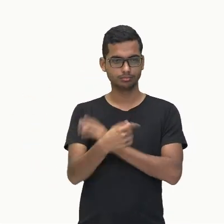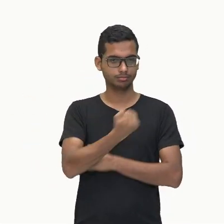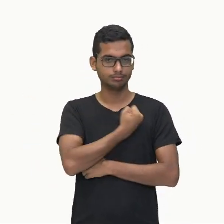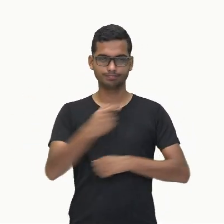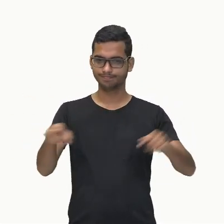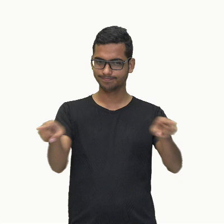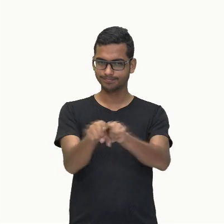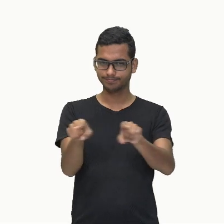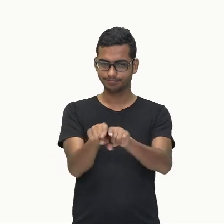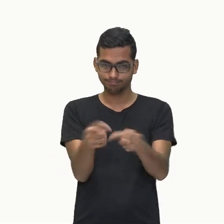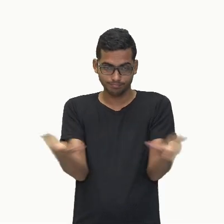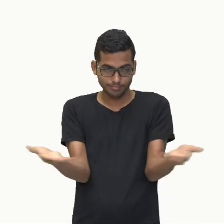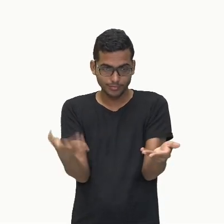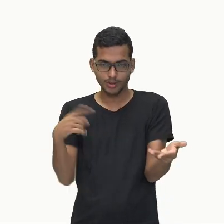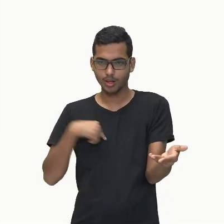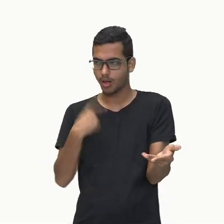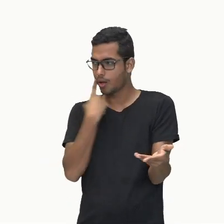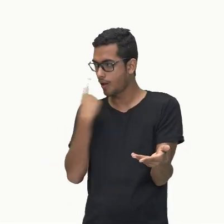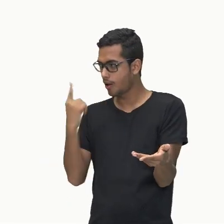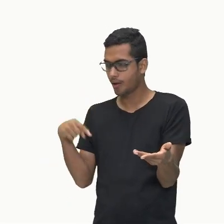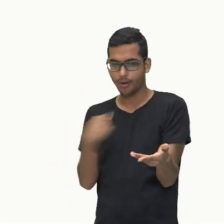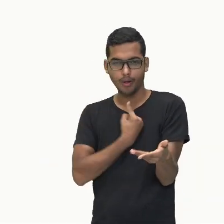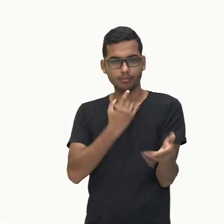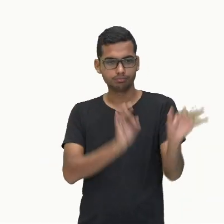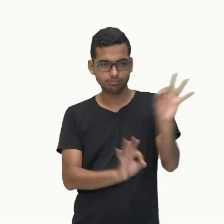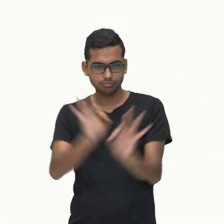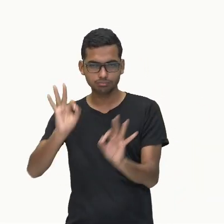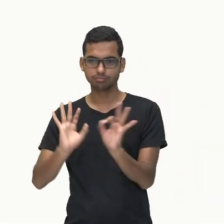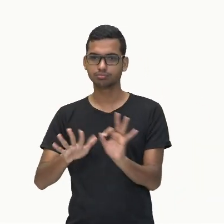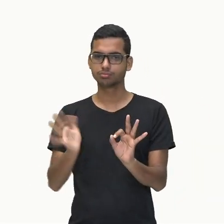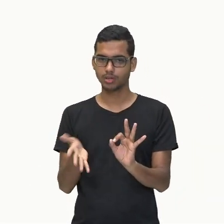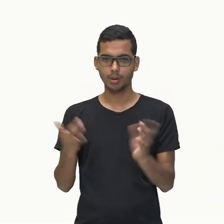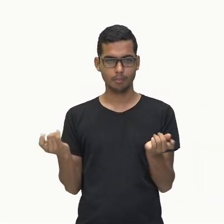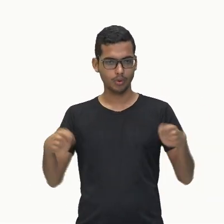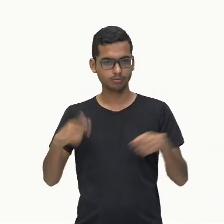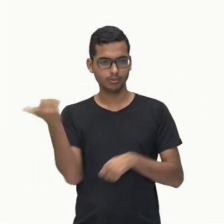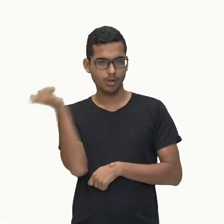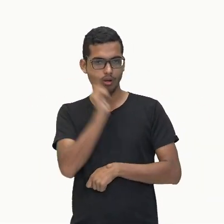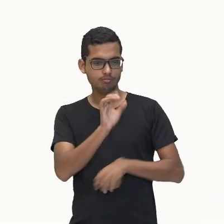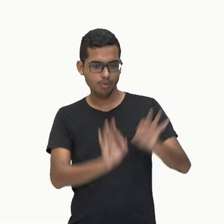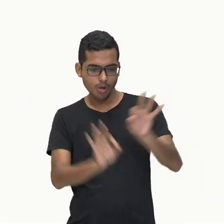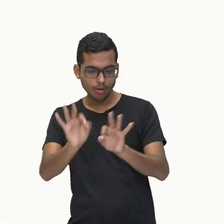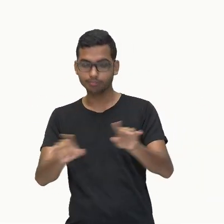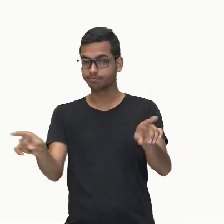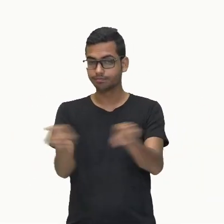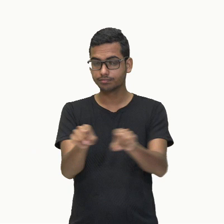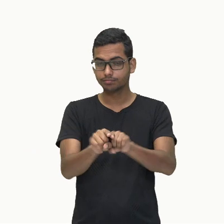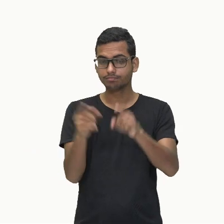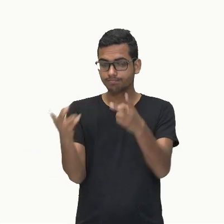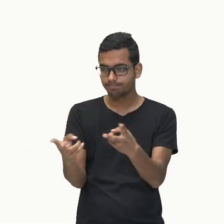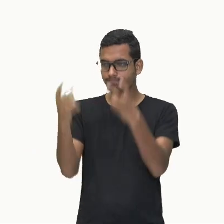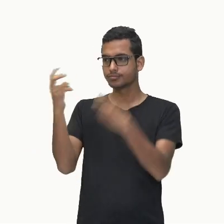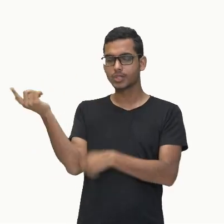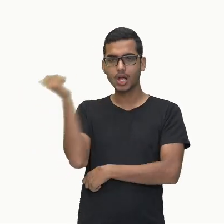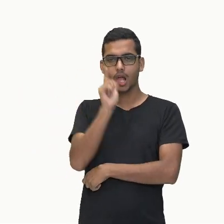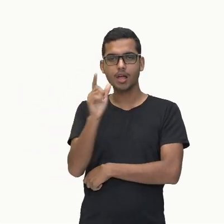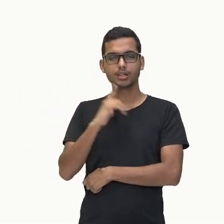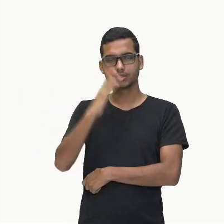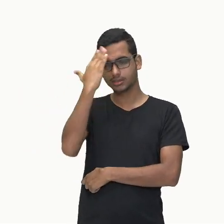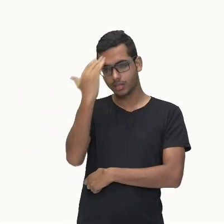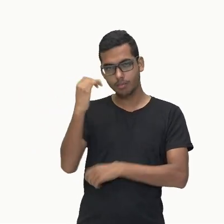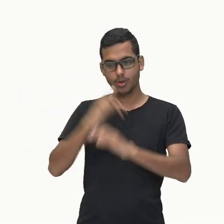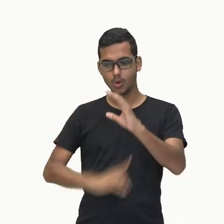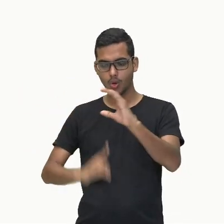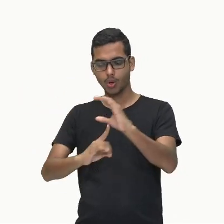E agora que a gente fez todas as correspondências possíveis, a gente consegue identificar o domínio e